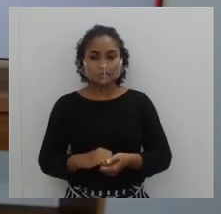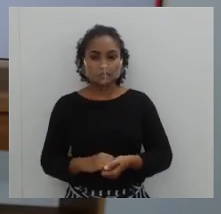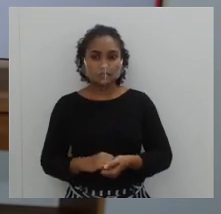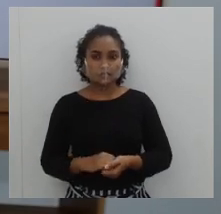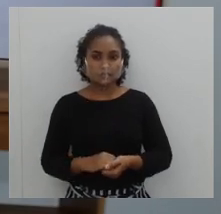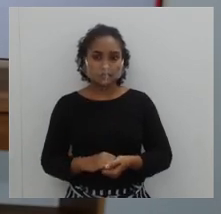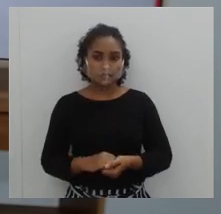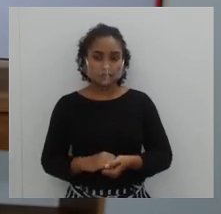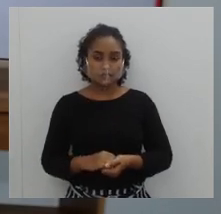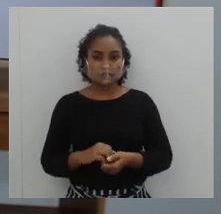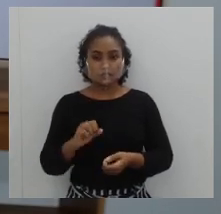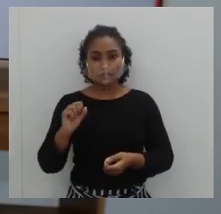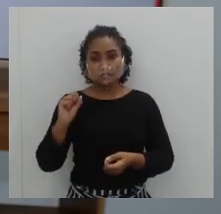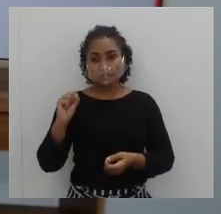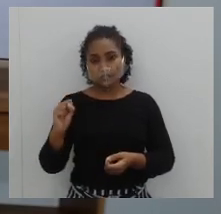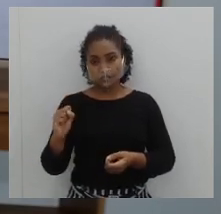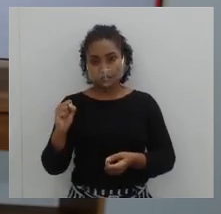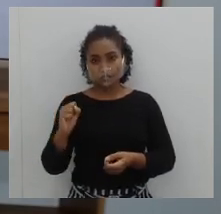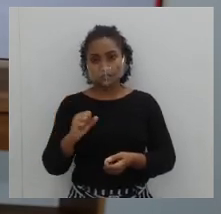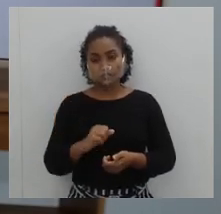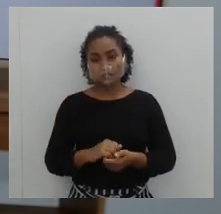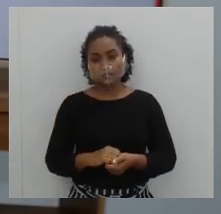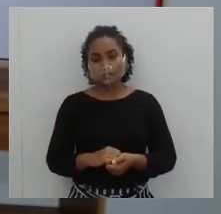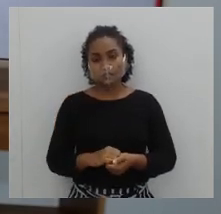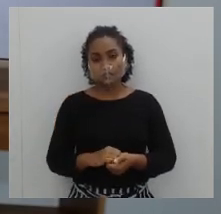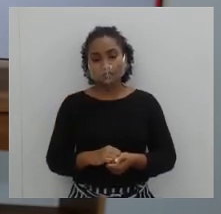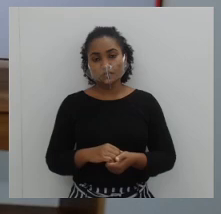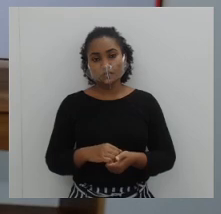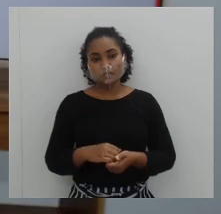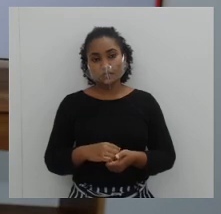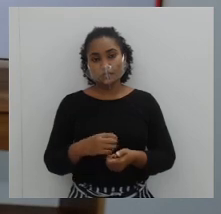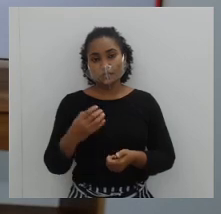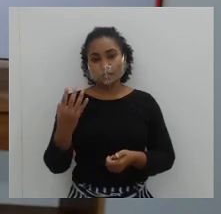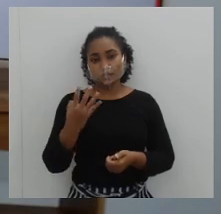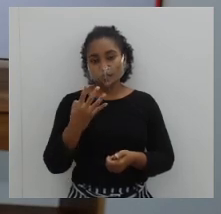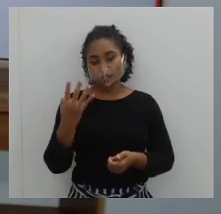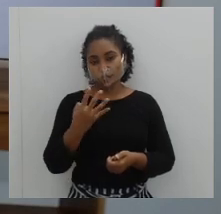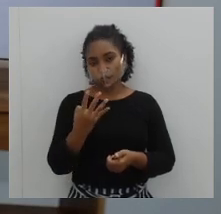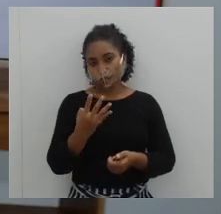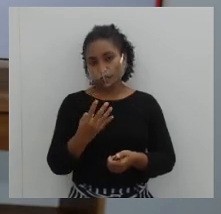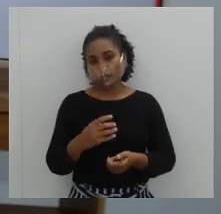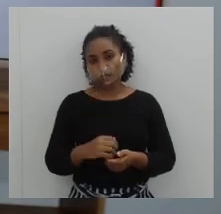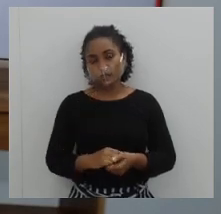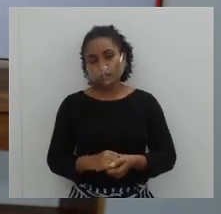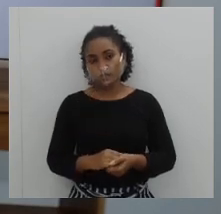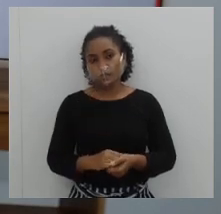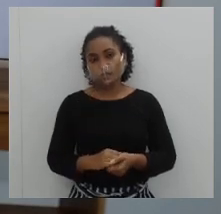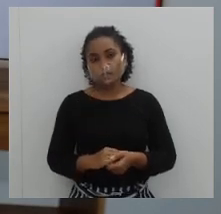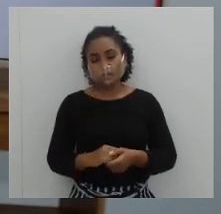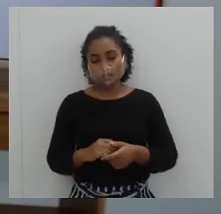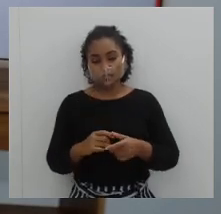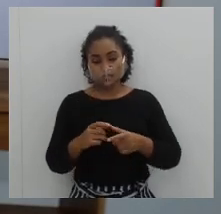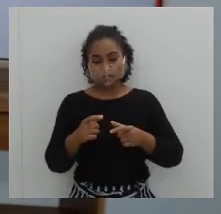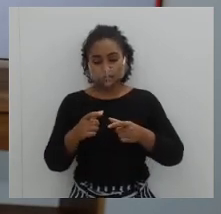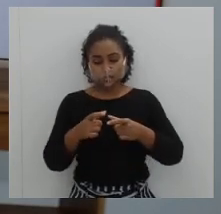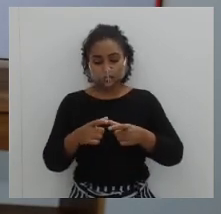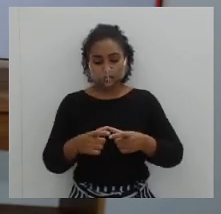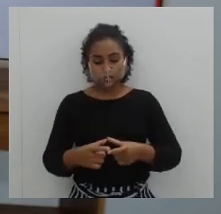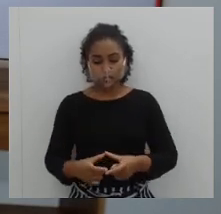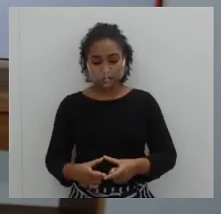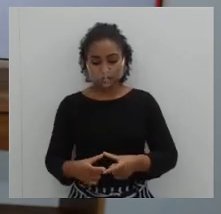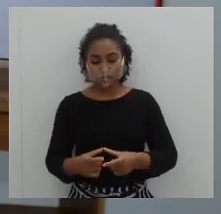Então, tínhamos 8 das laterais, 4 laterais do paralelepípedo, que é o